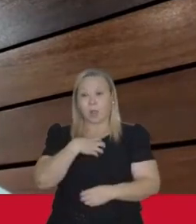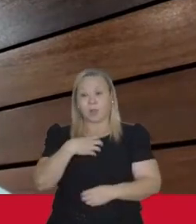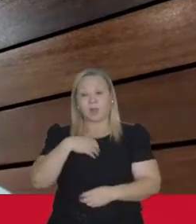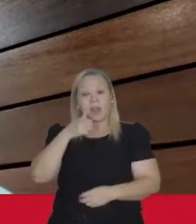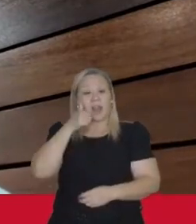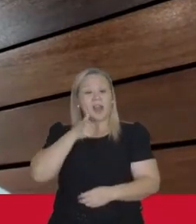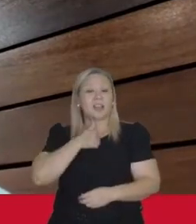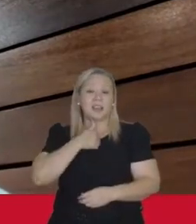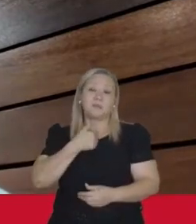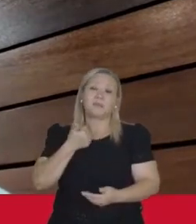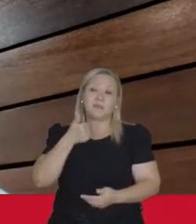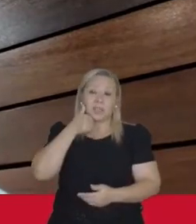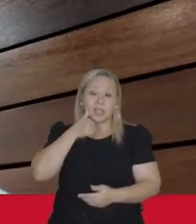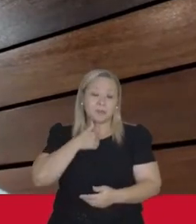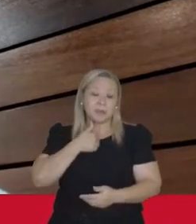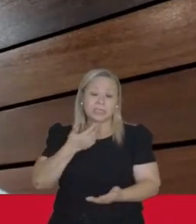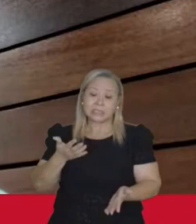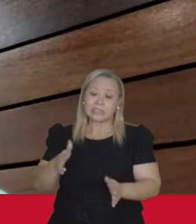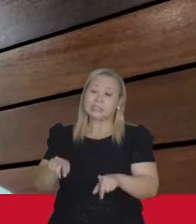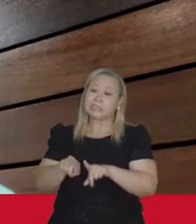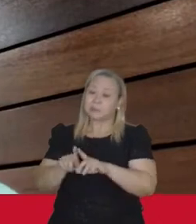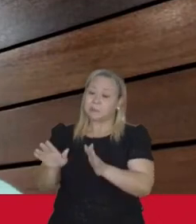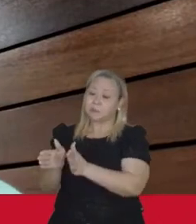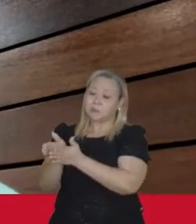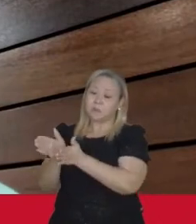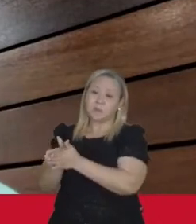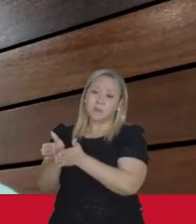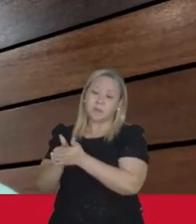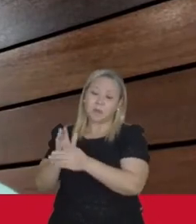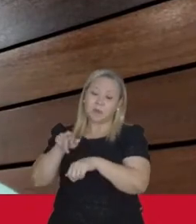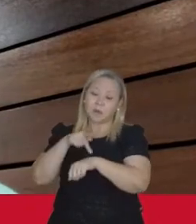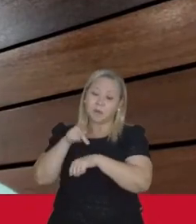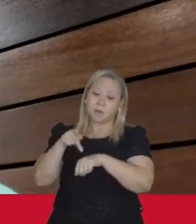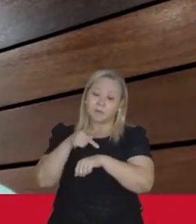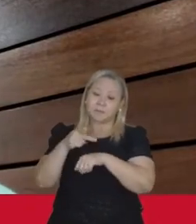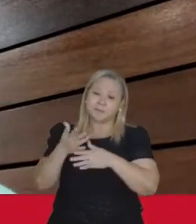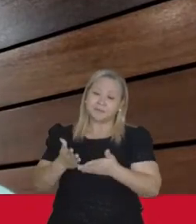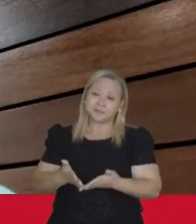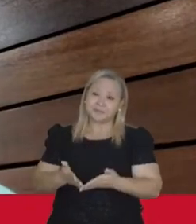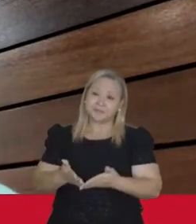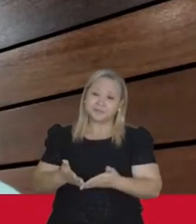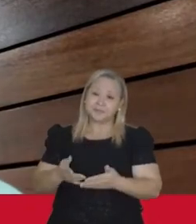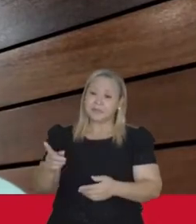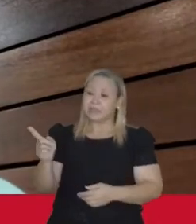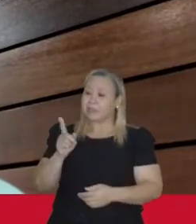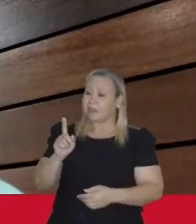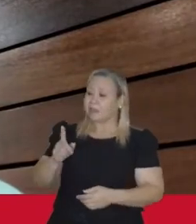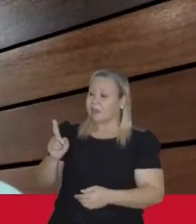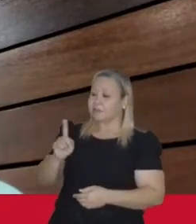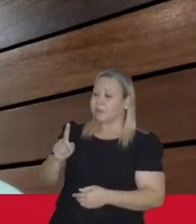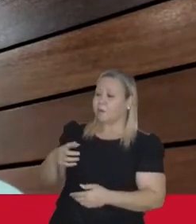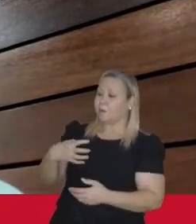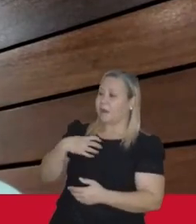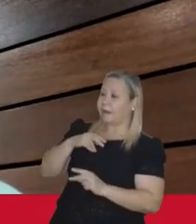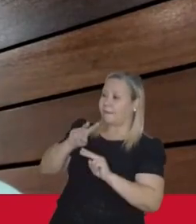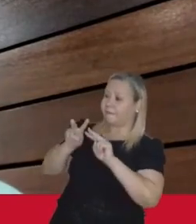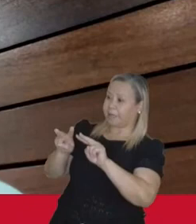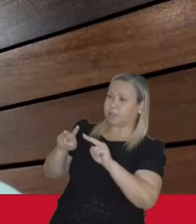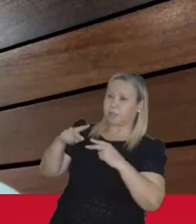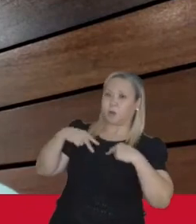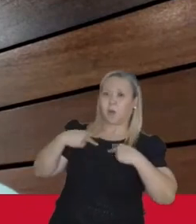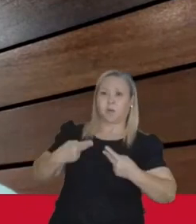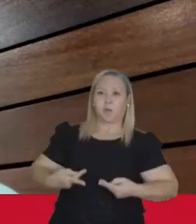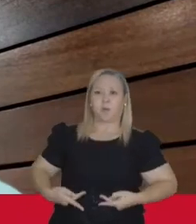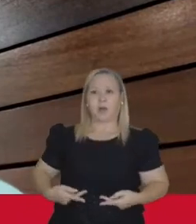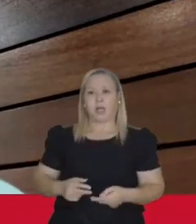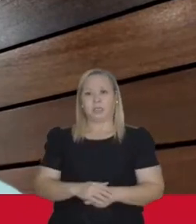mulher ciência em situação de pobreza no nosso país. Vem sendo desumanizada, porque esse é